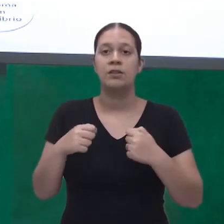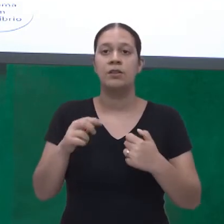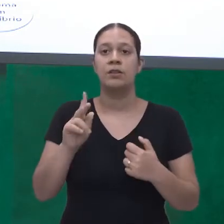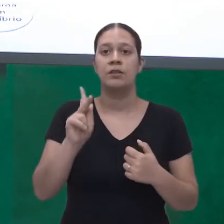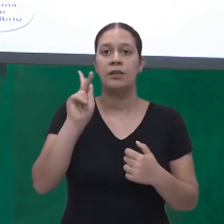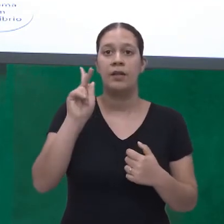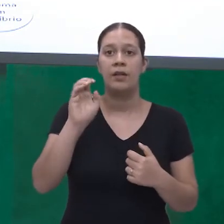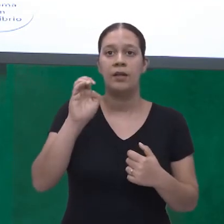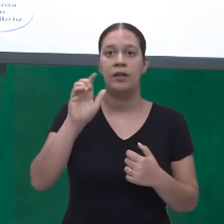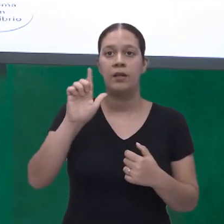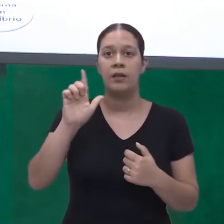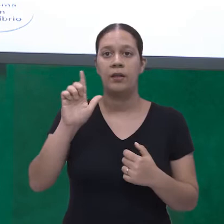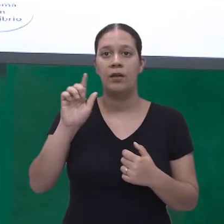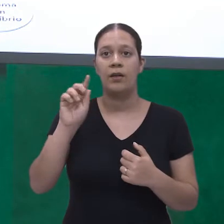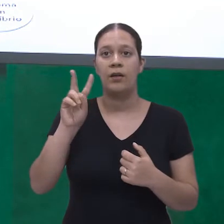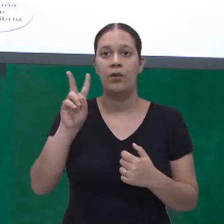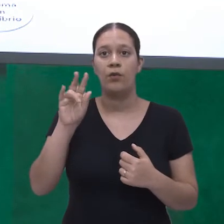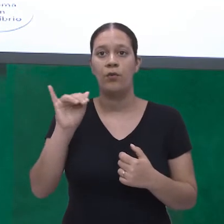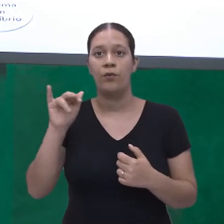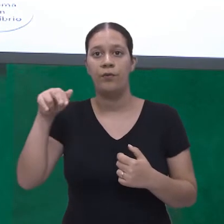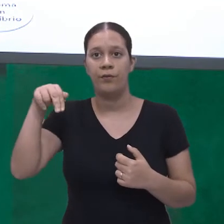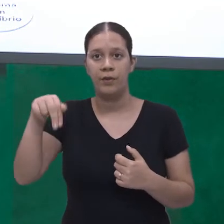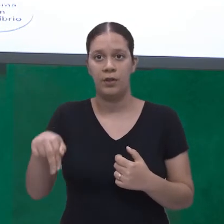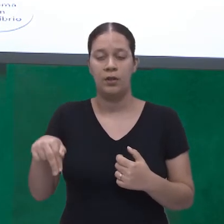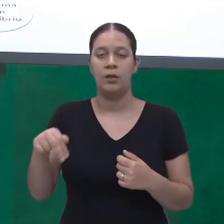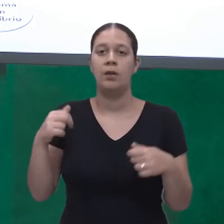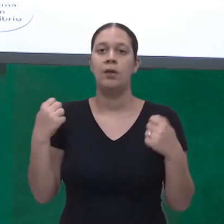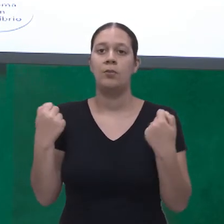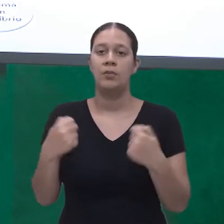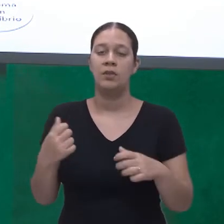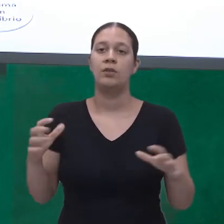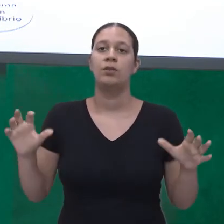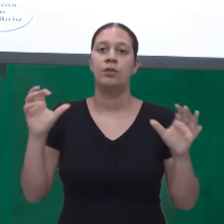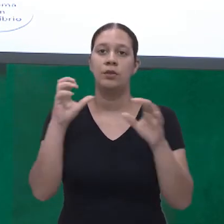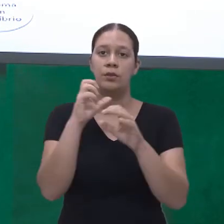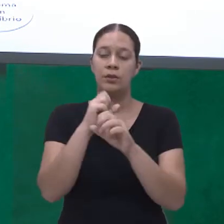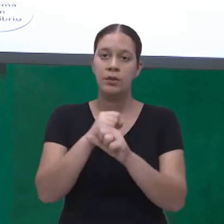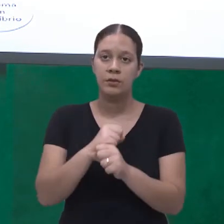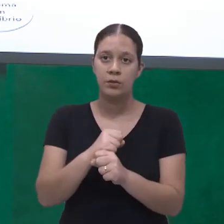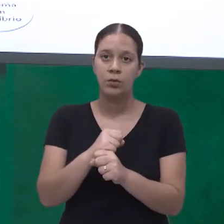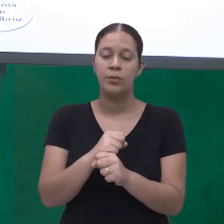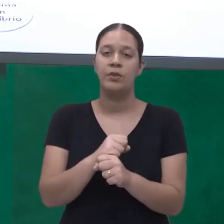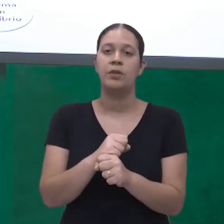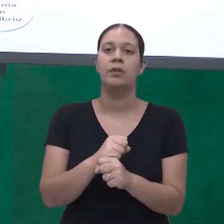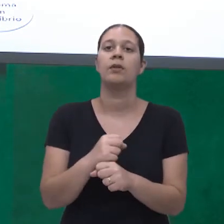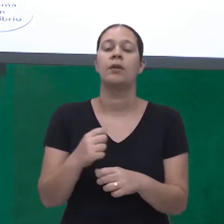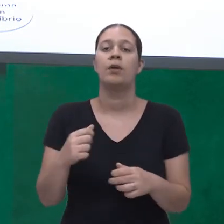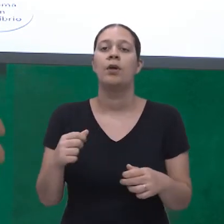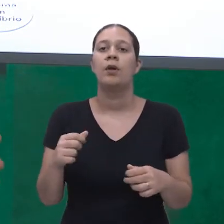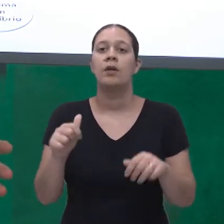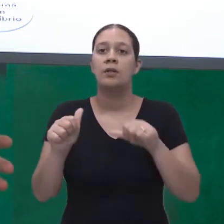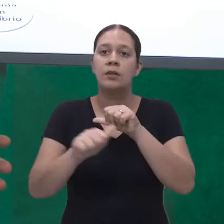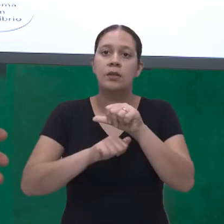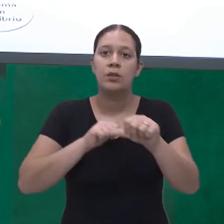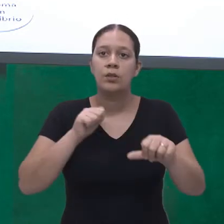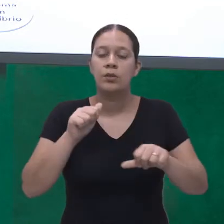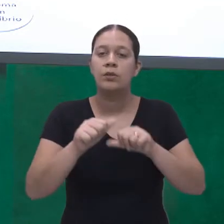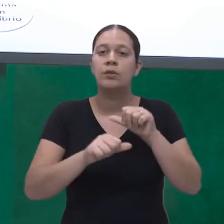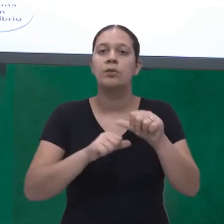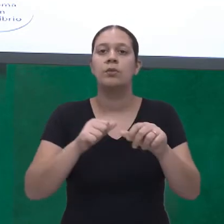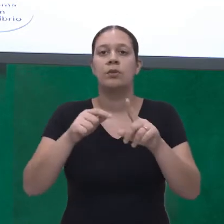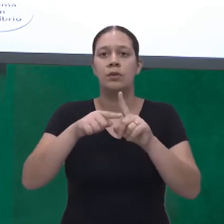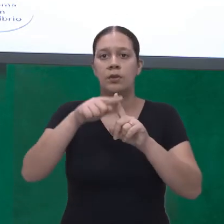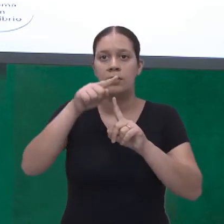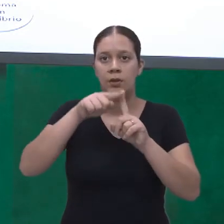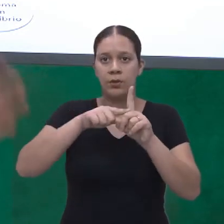seja, você recebe essa temperatura em graus Celsius, soma com 273 e aí transforma